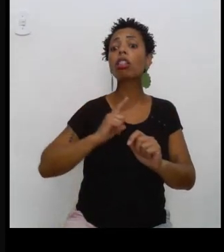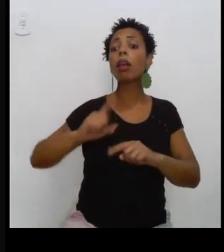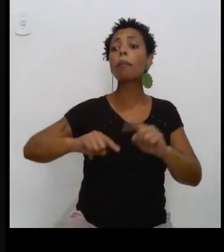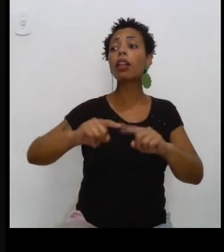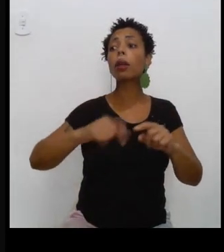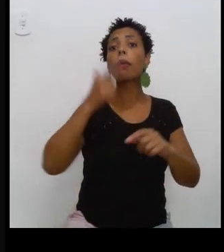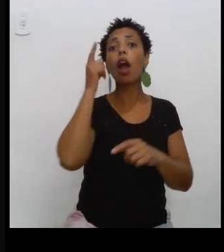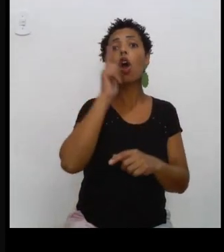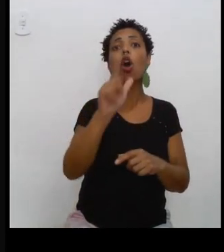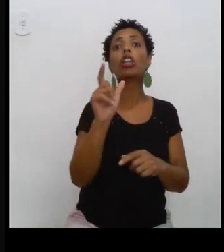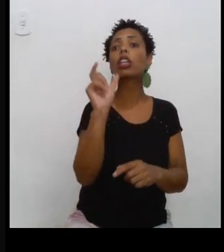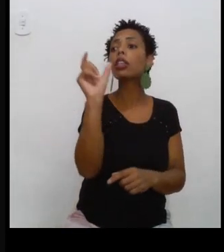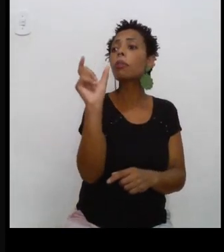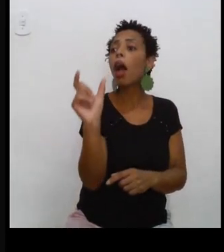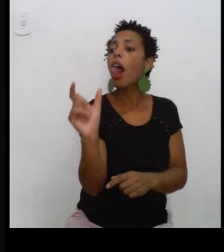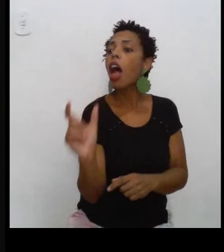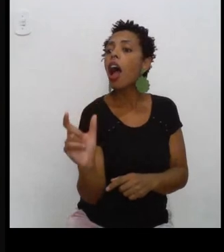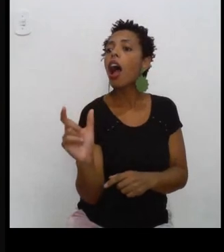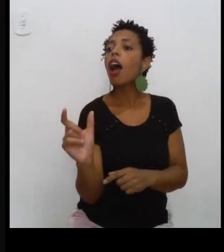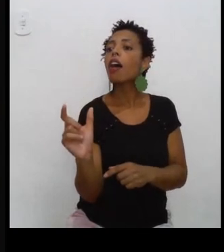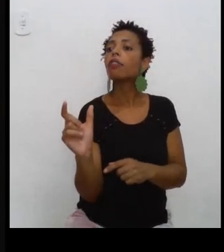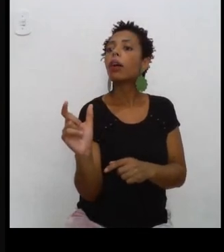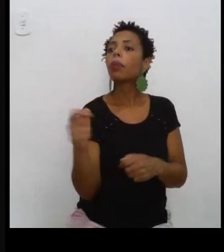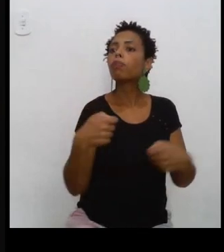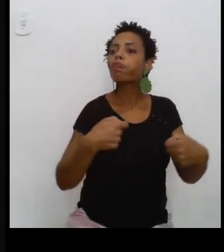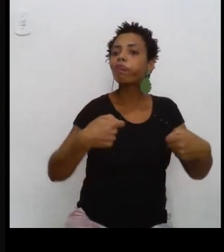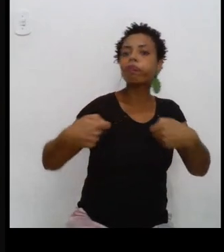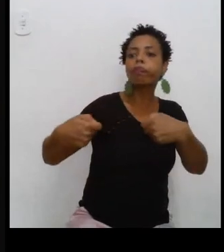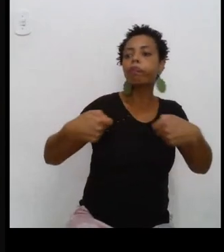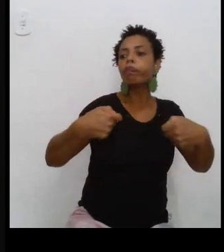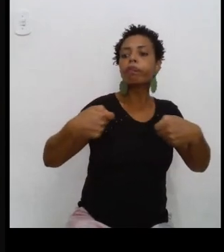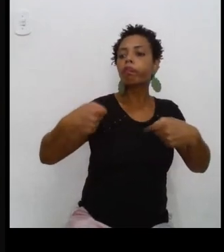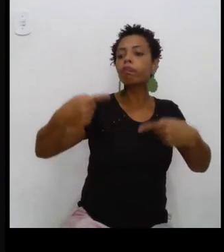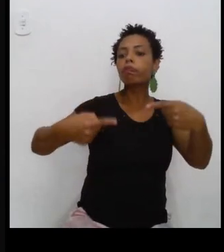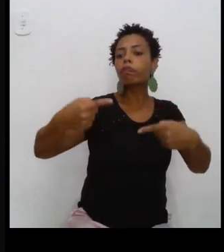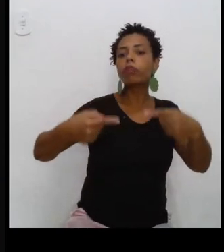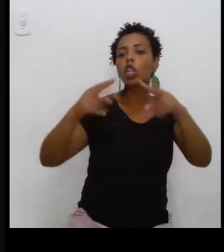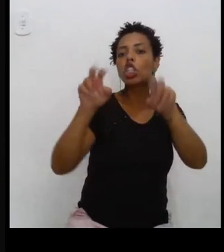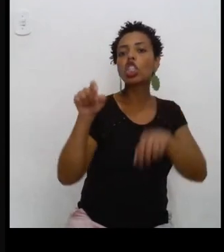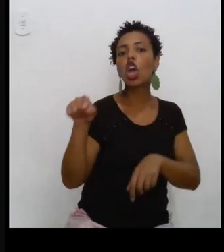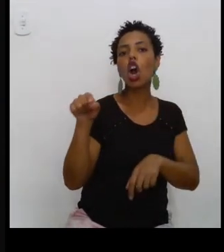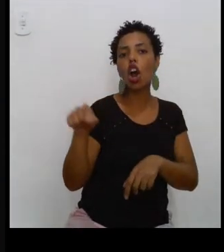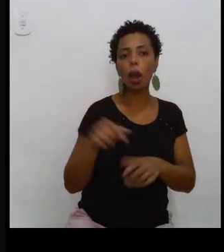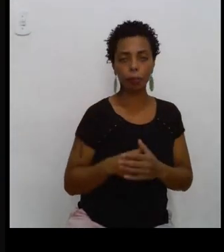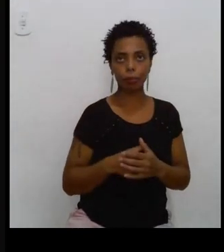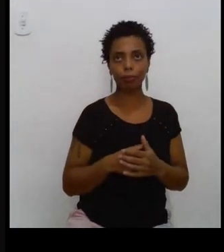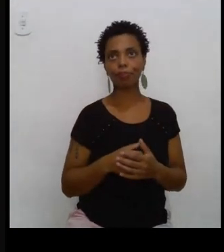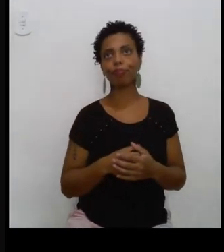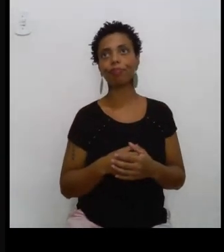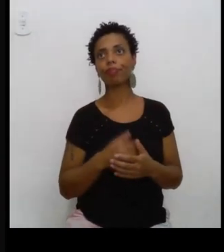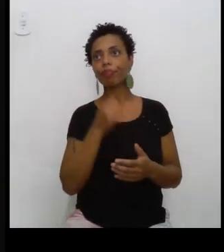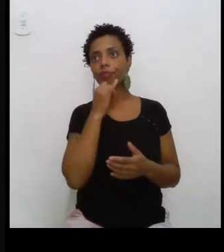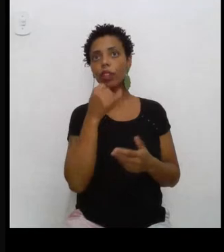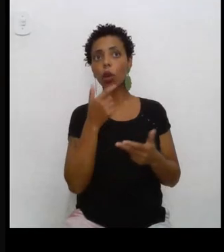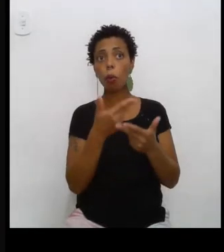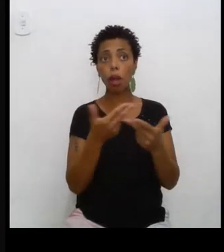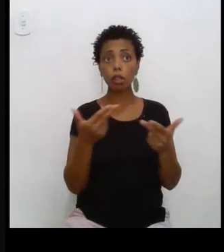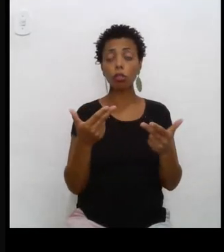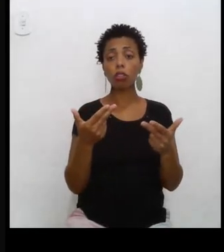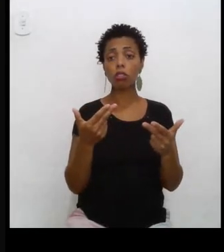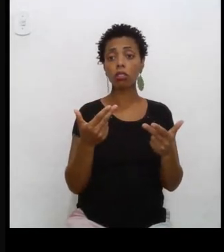palavras possam ser disputadas condições pudessem talvez permite uma genuína